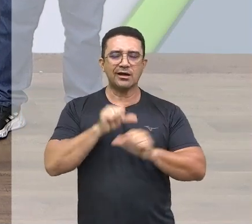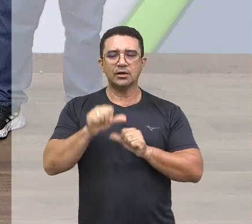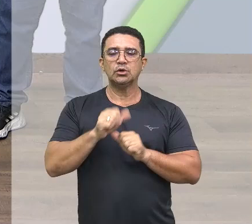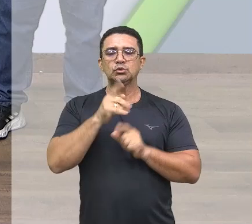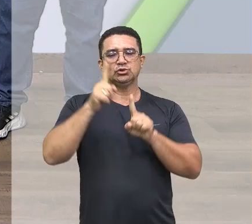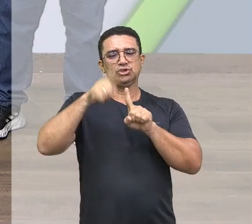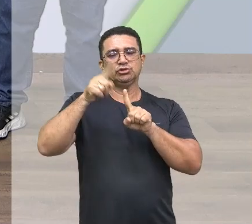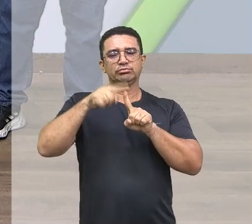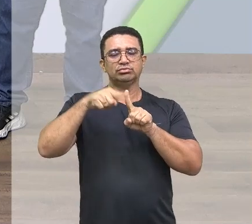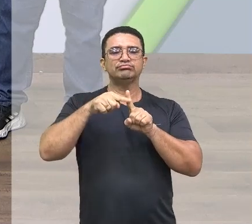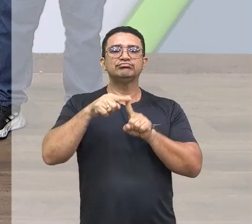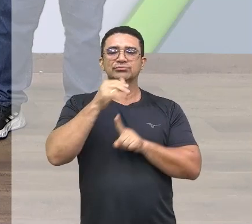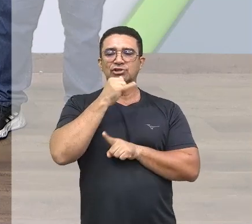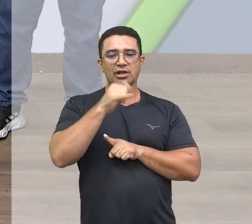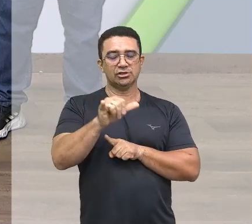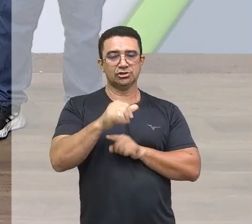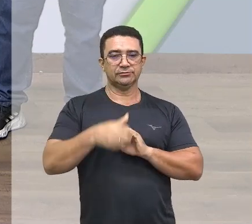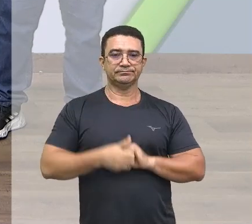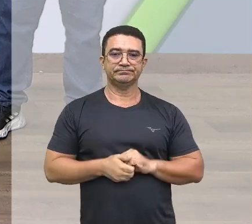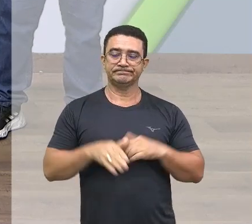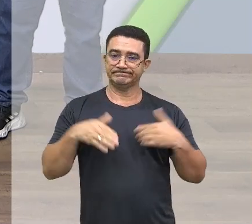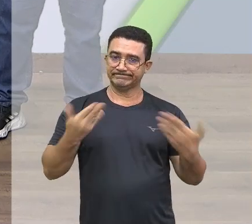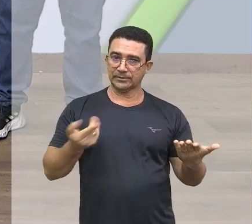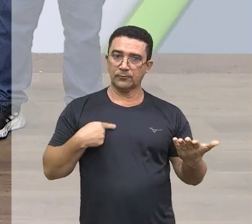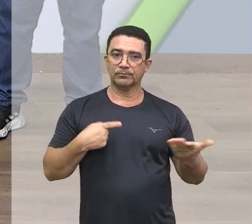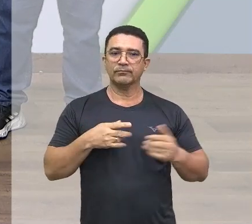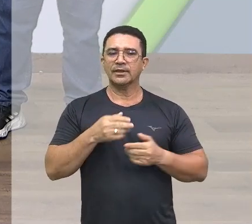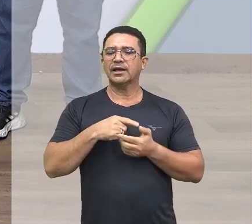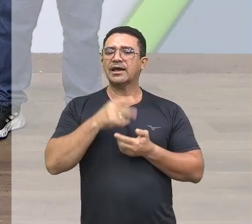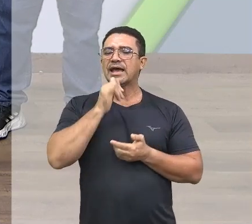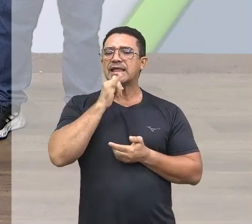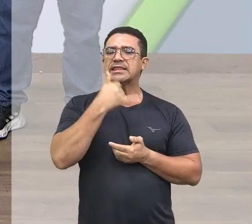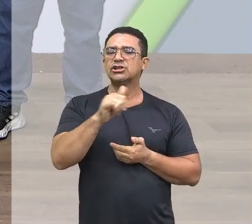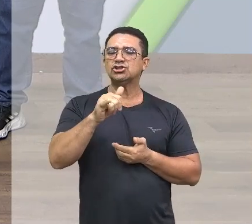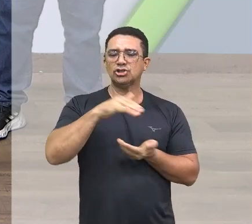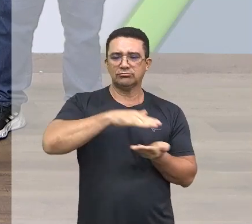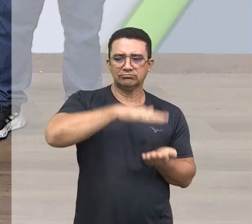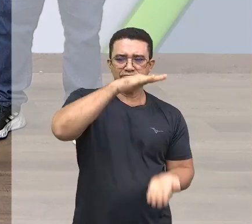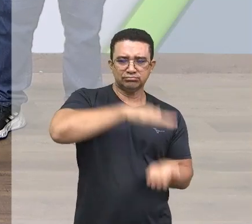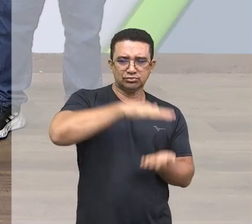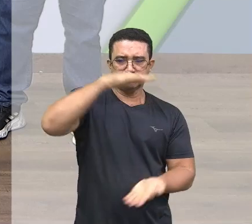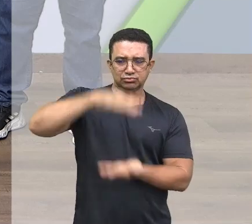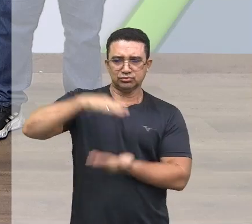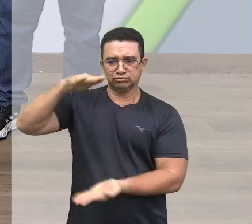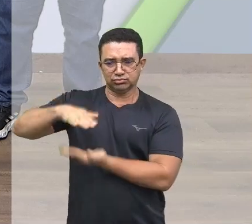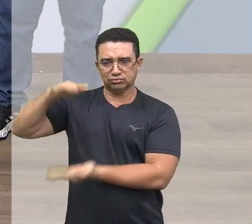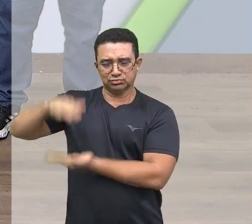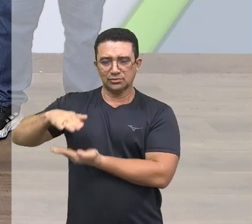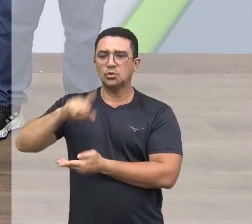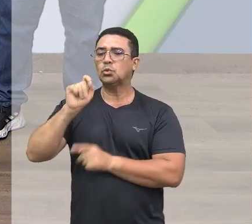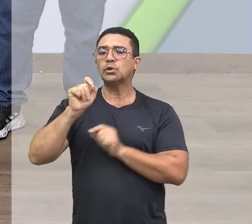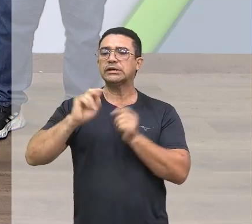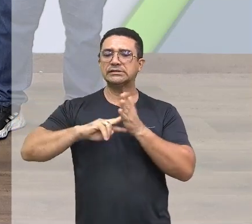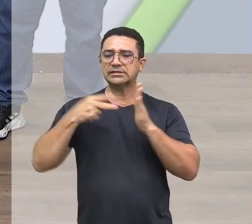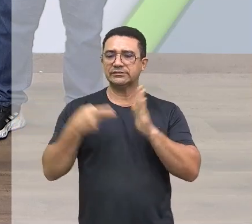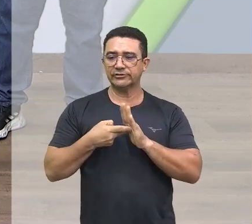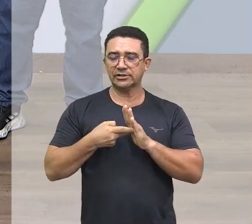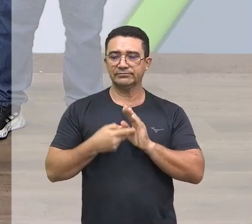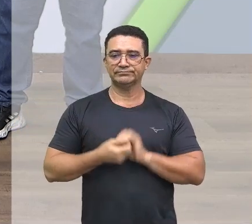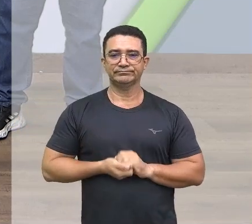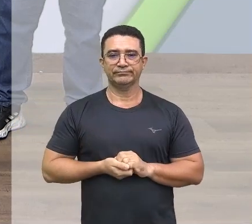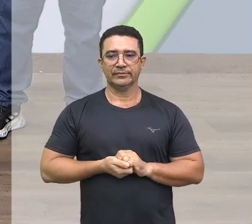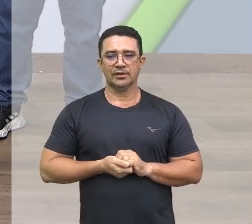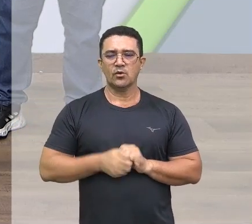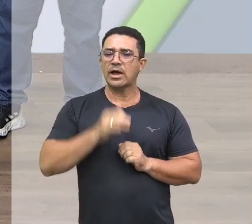energética. E uma alternativa são as energias renováveis. E aí você me pergunta, o que são energias renováveis? Olha só.